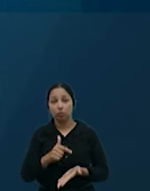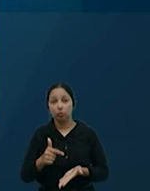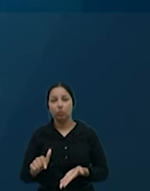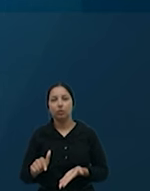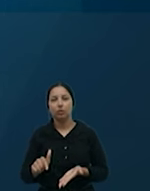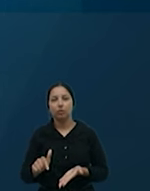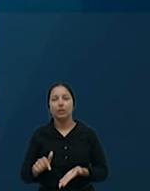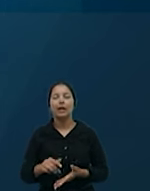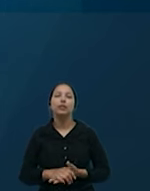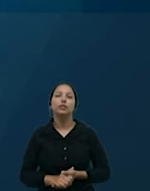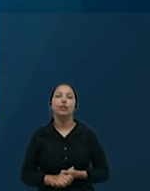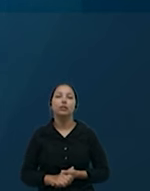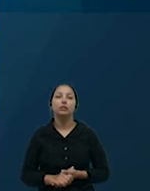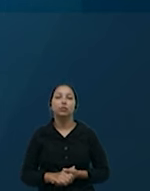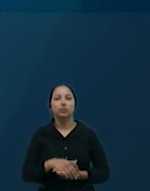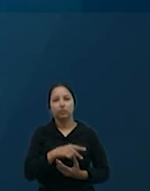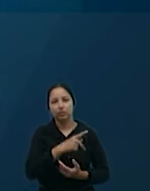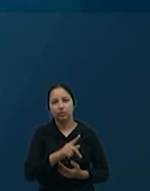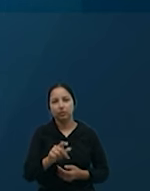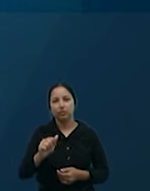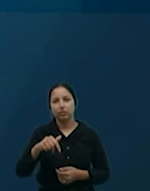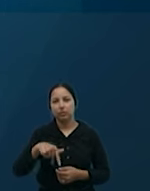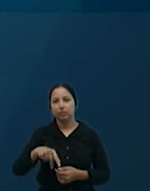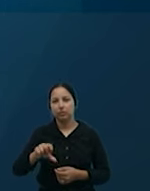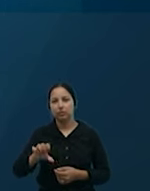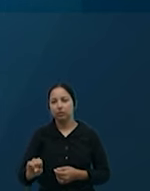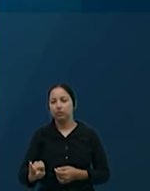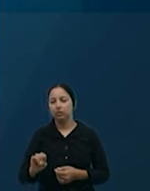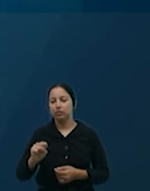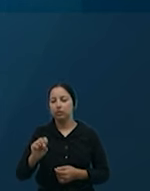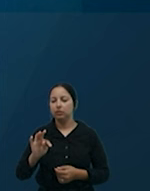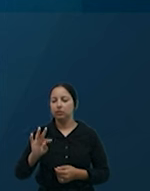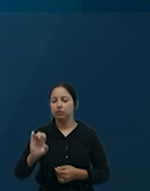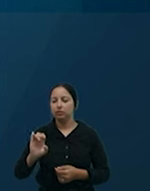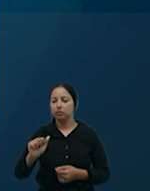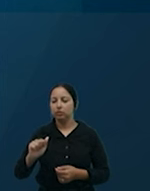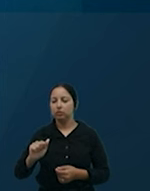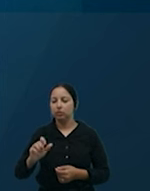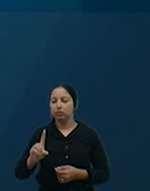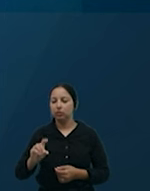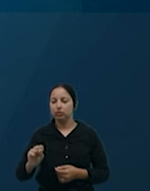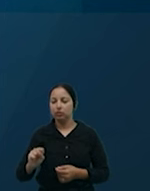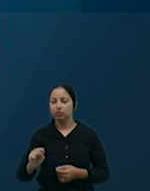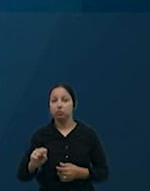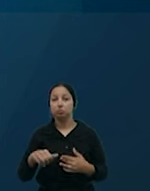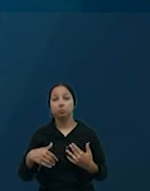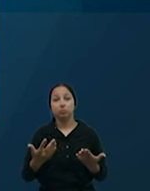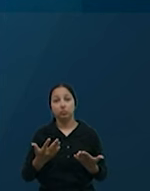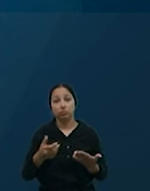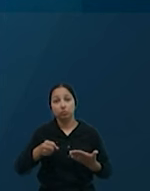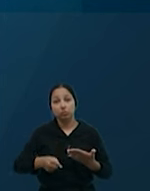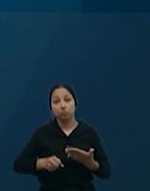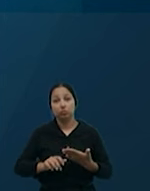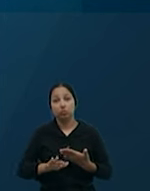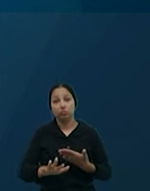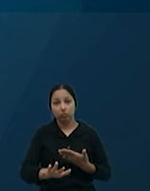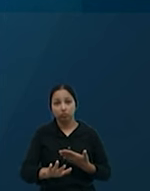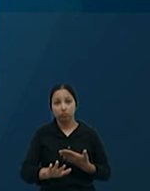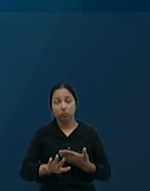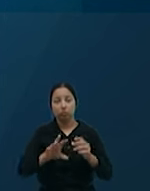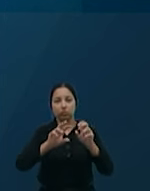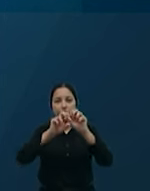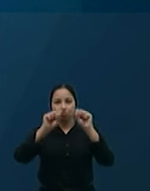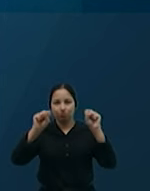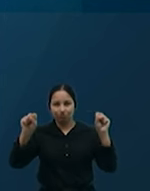bem, o panorama atual da jurisprudência nos tribunais pátrios, nos tribunais